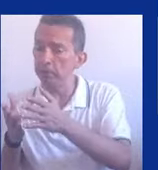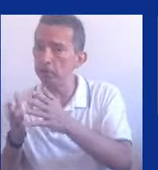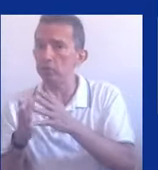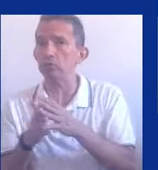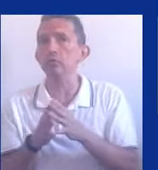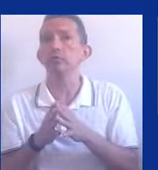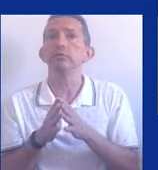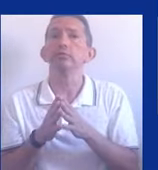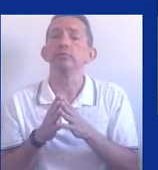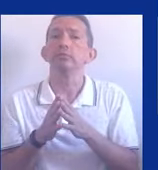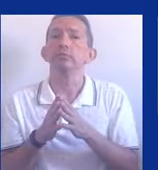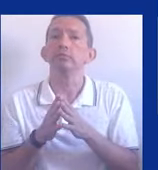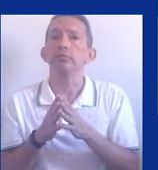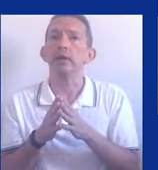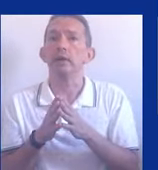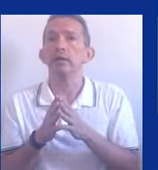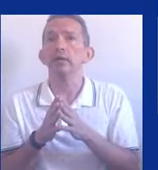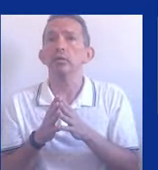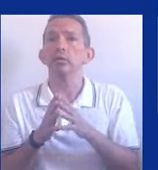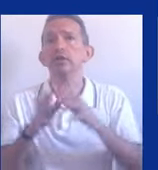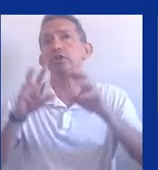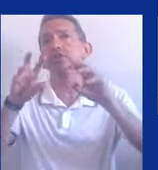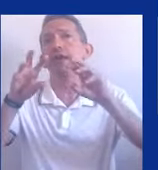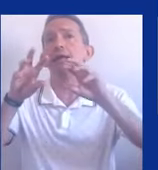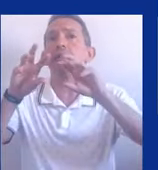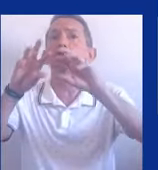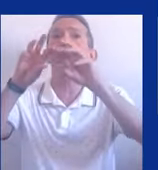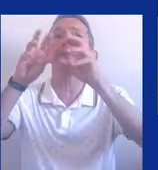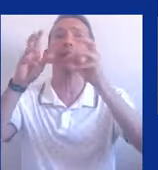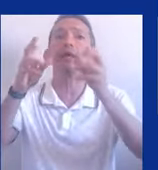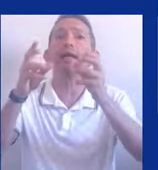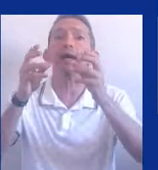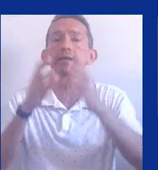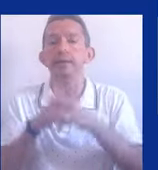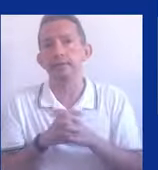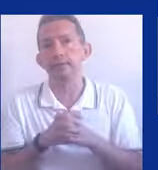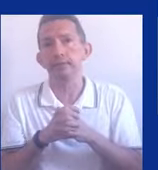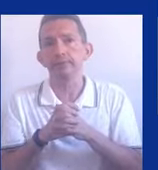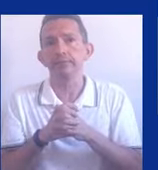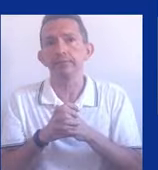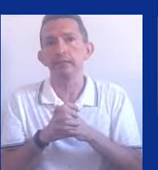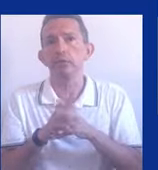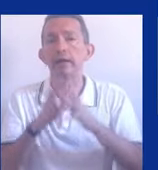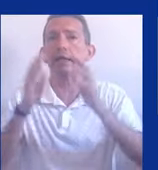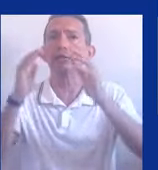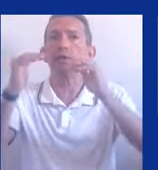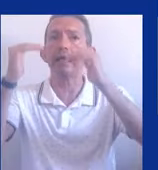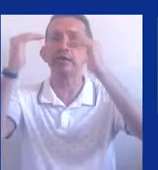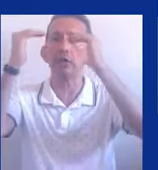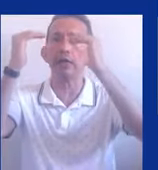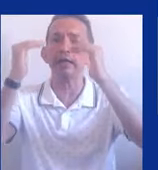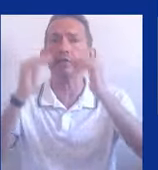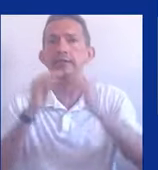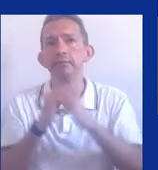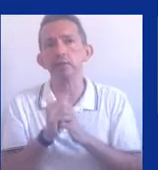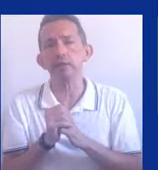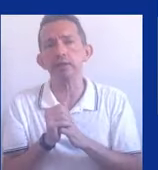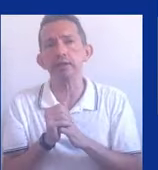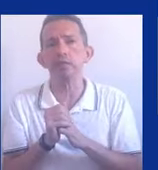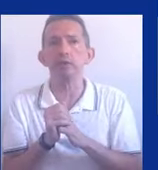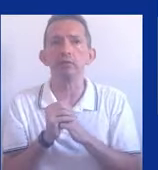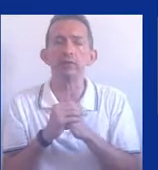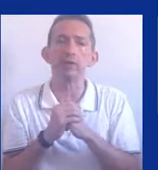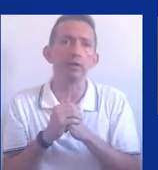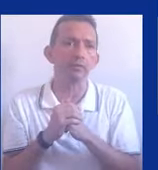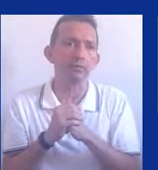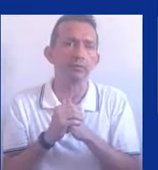origem lipídico. Tá? Quando a gente fala as suprarrenais, é uma glândula que se localiza acima dos